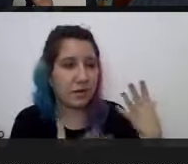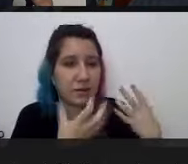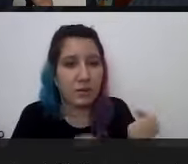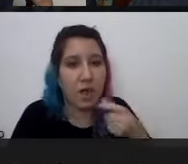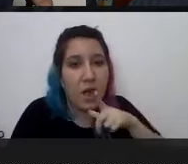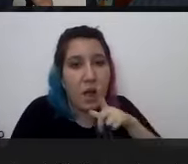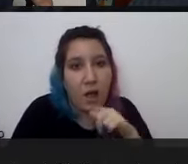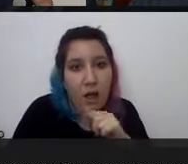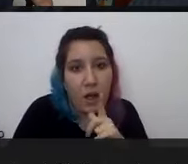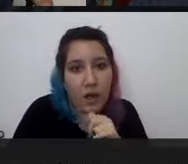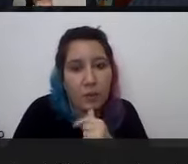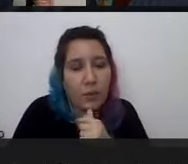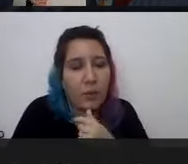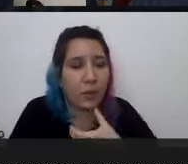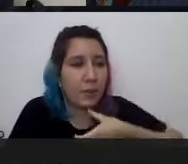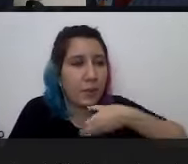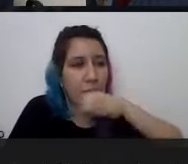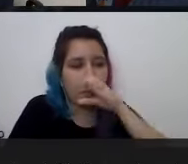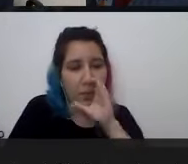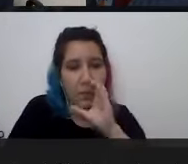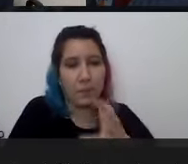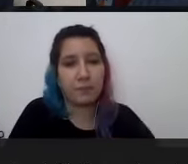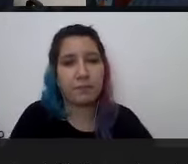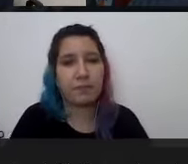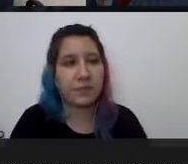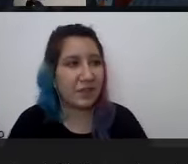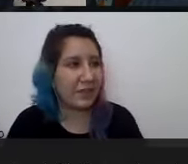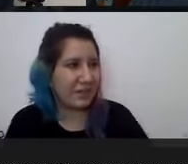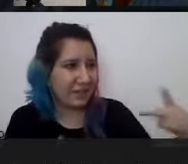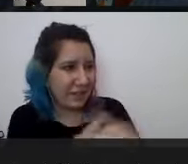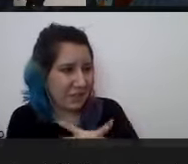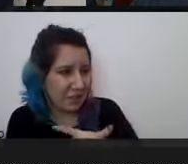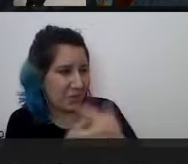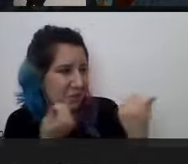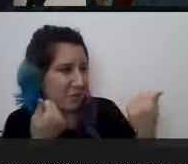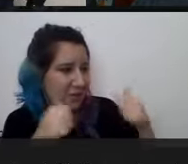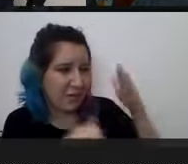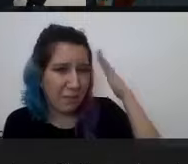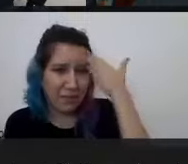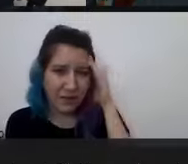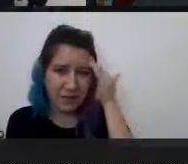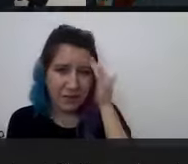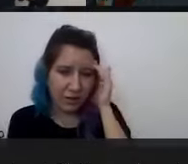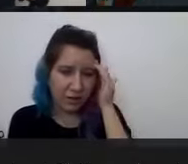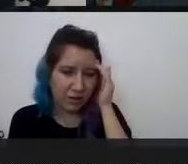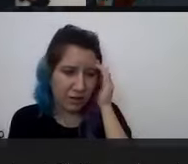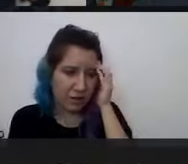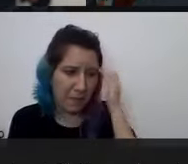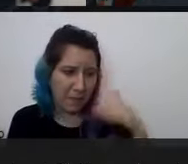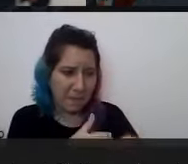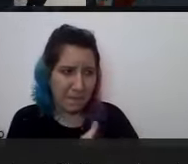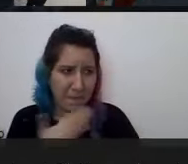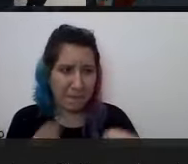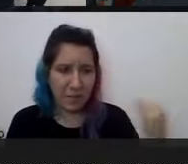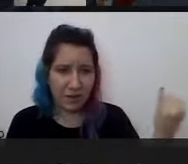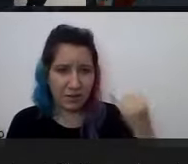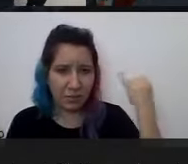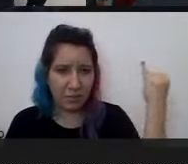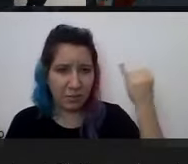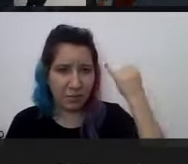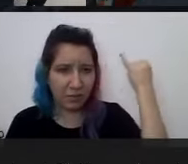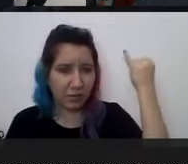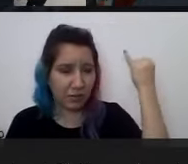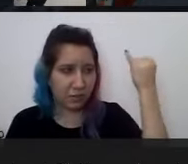água, e alguns erros assim, ali para mim precisavam ser repensados. Por exemplo, a coisa mais importante que tem ali, logicamente,